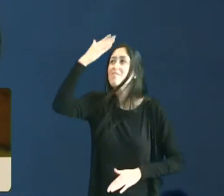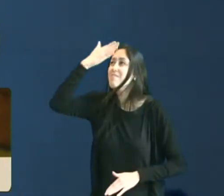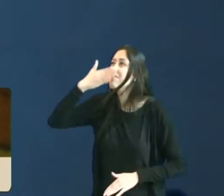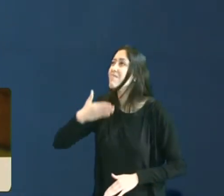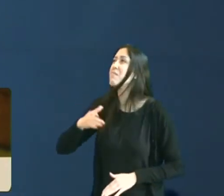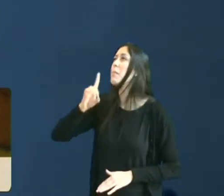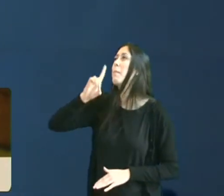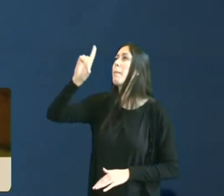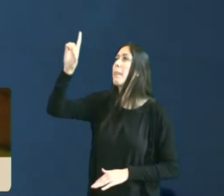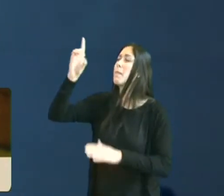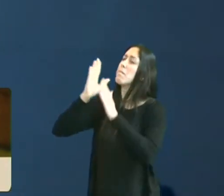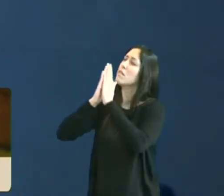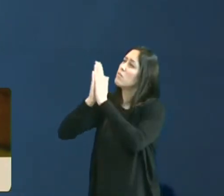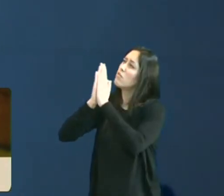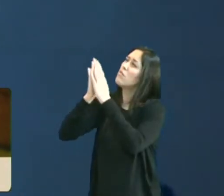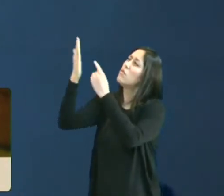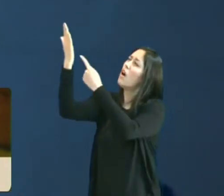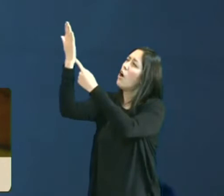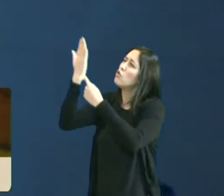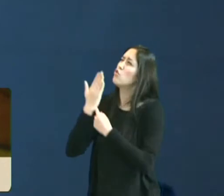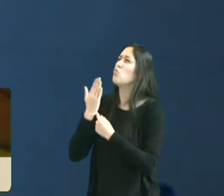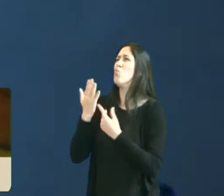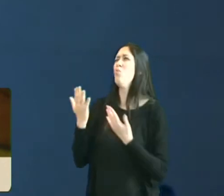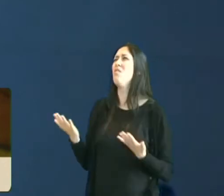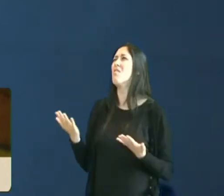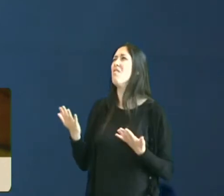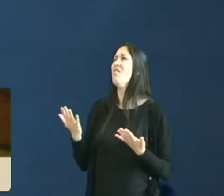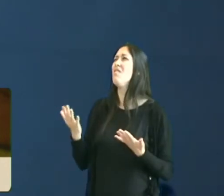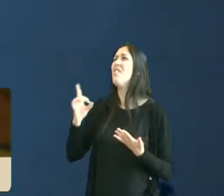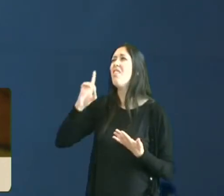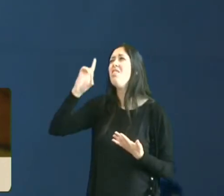pedir ajuda. Deus,